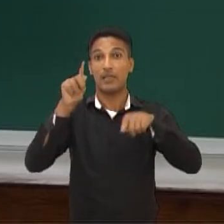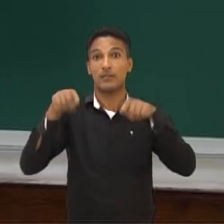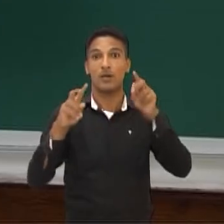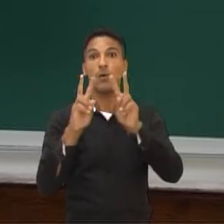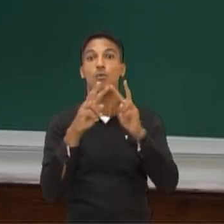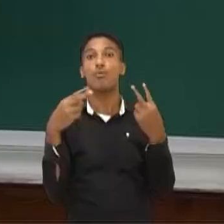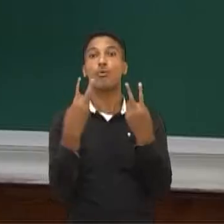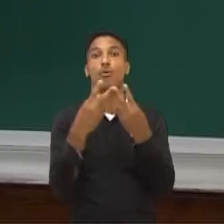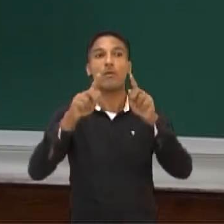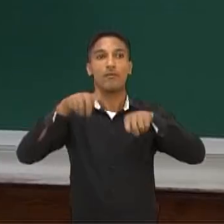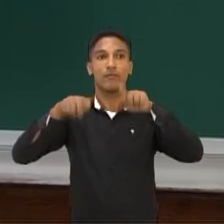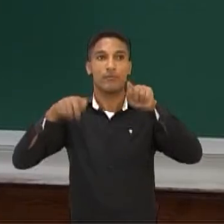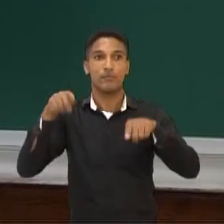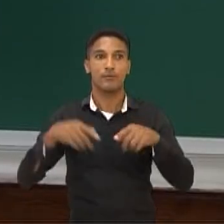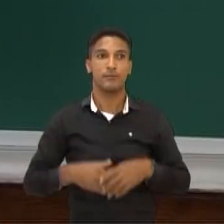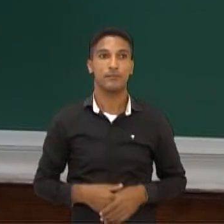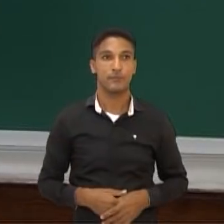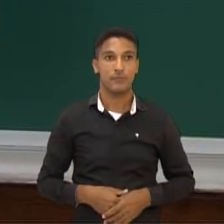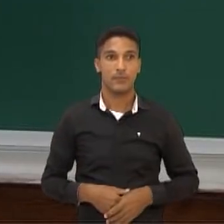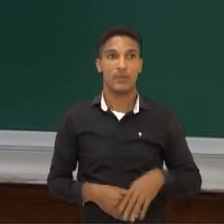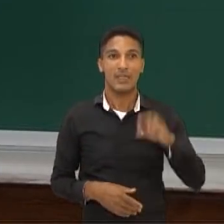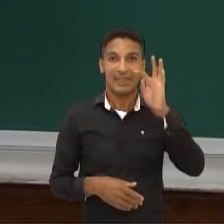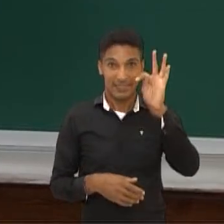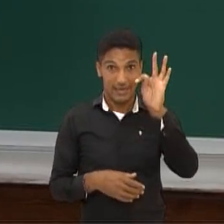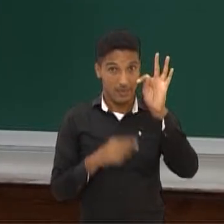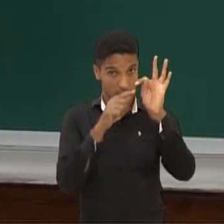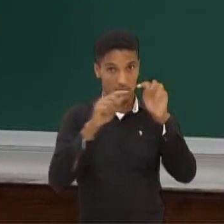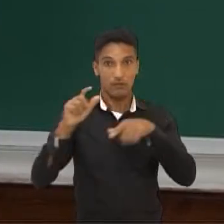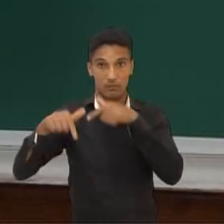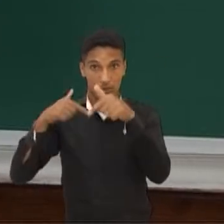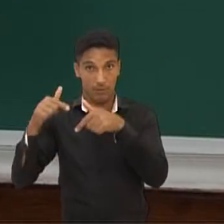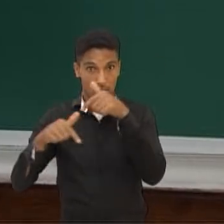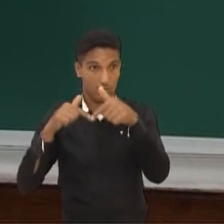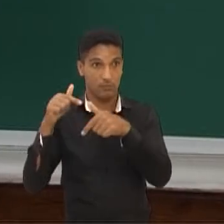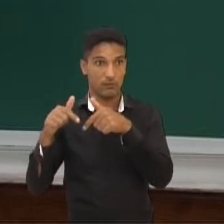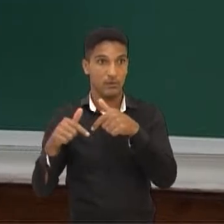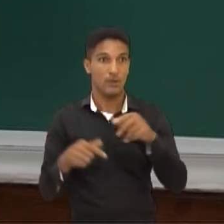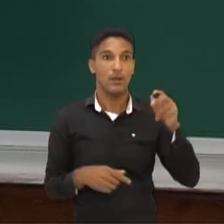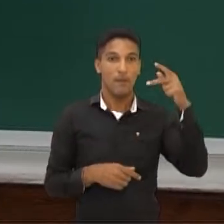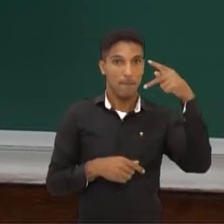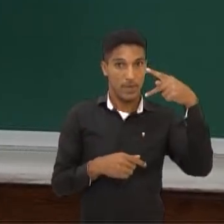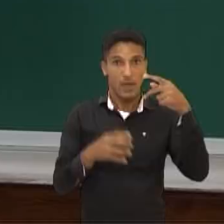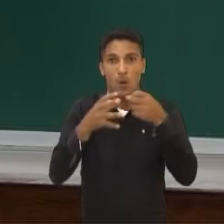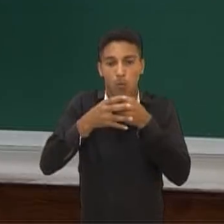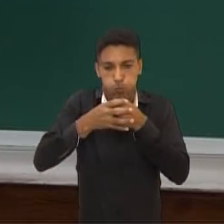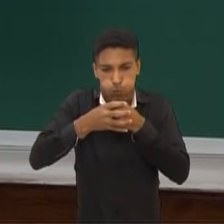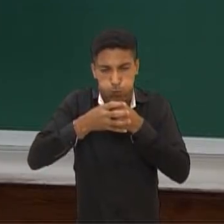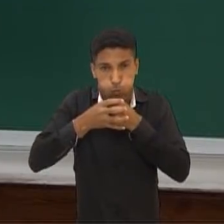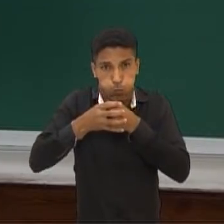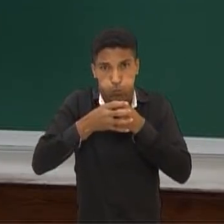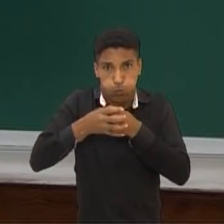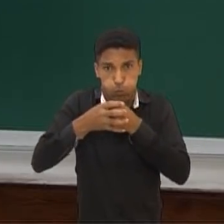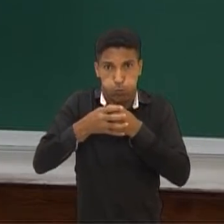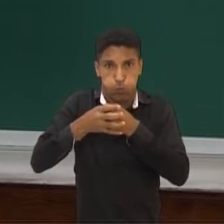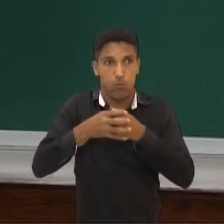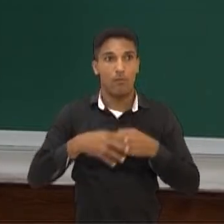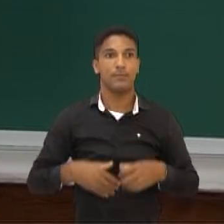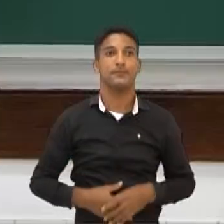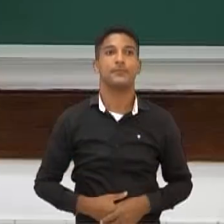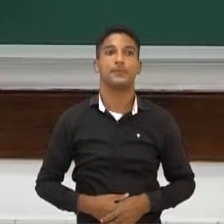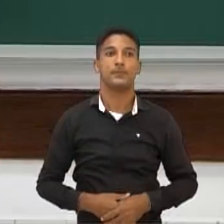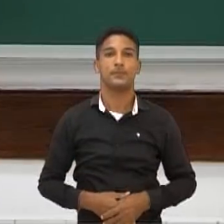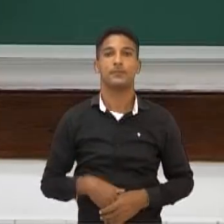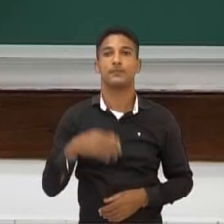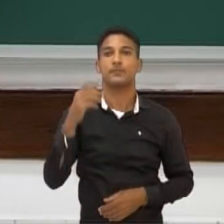A unidade de medida de trabalho é o joule. E o P representa a pressão, pessoal, medido em Pascal.